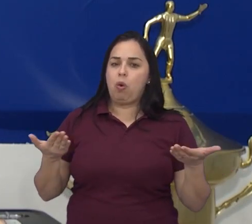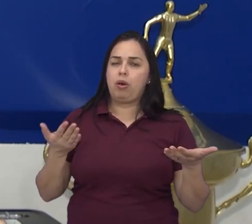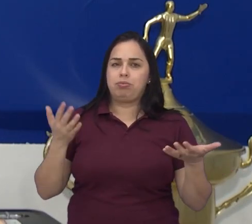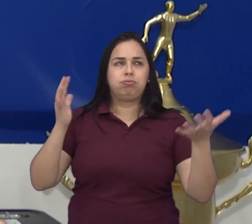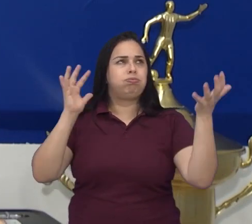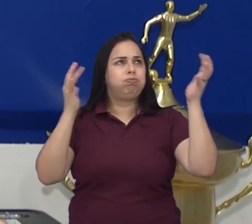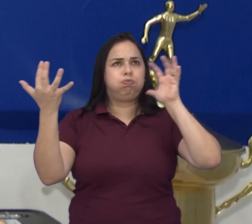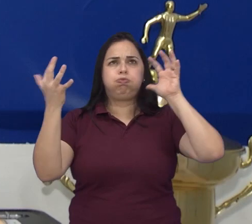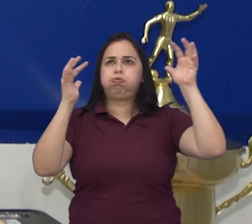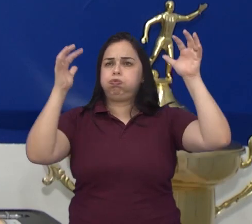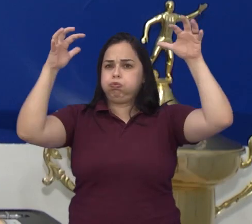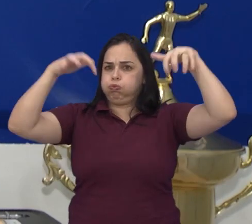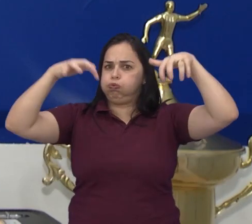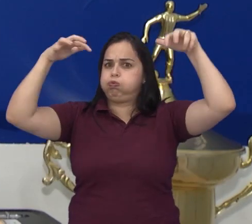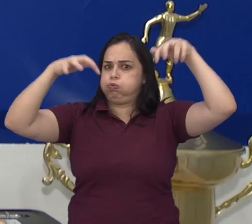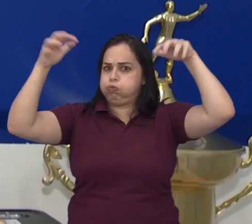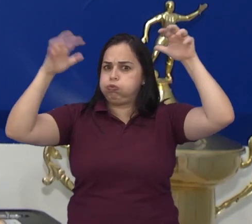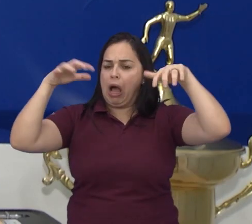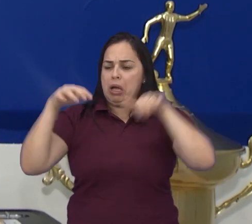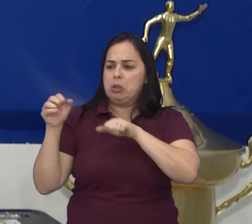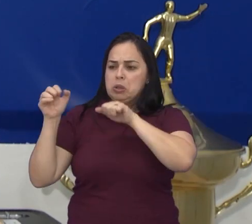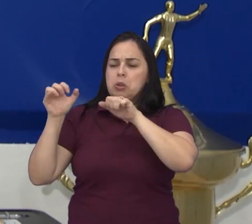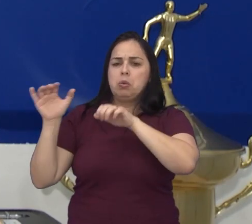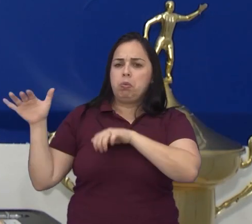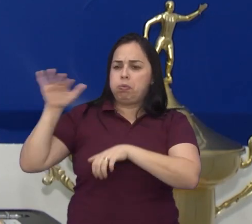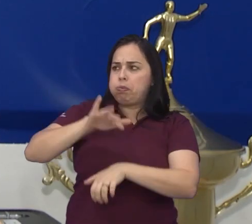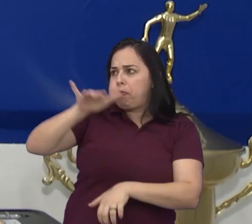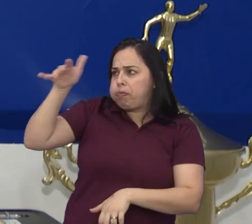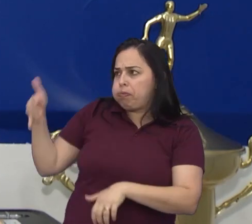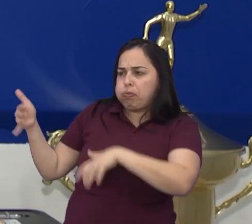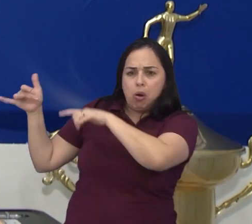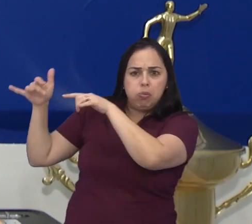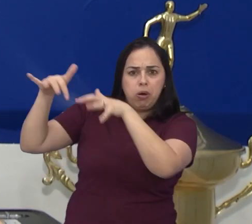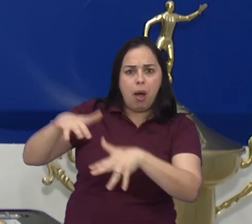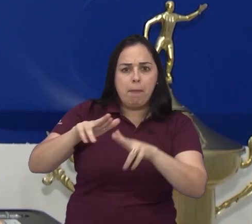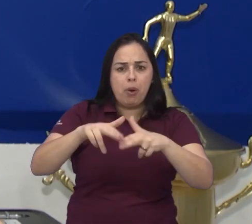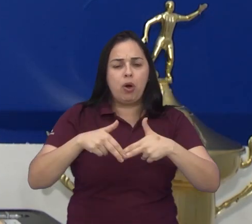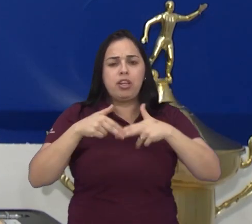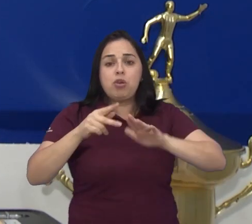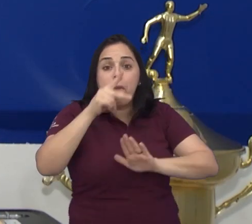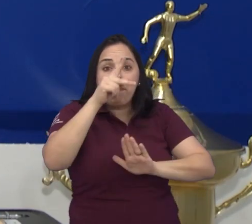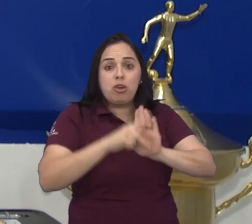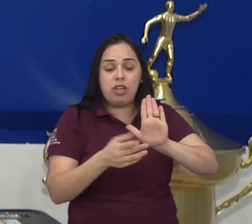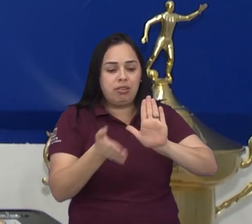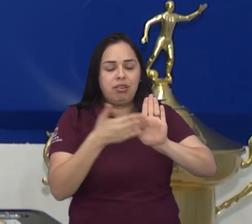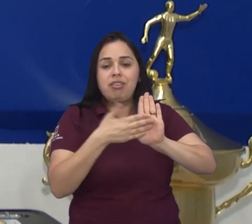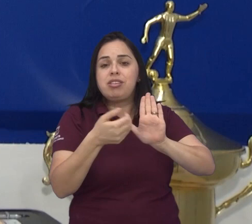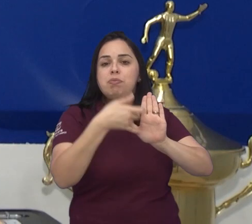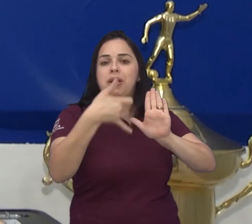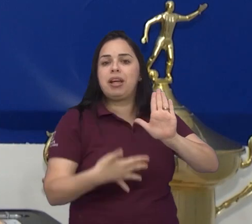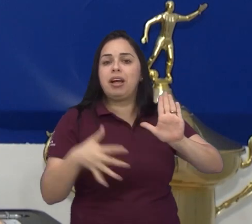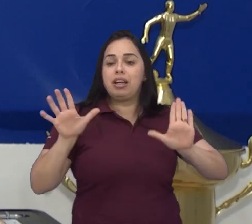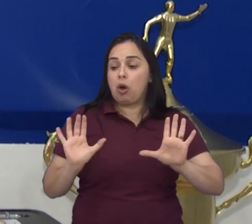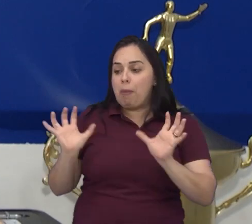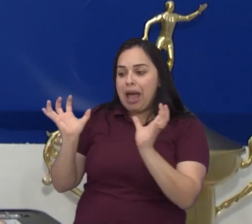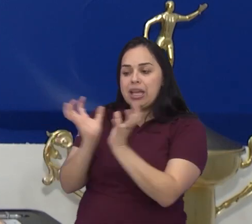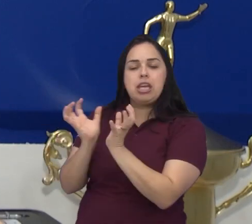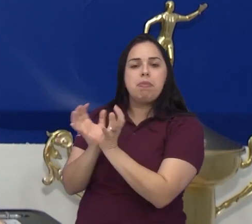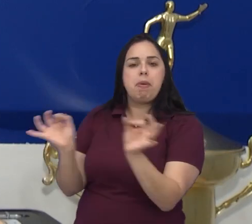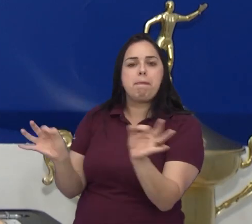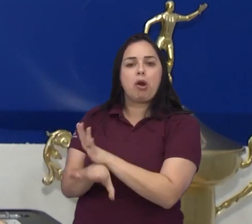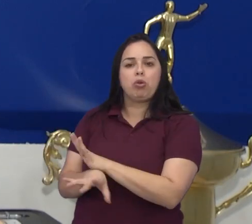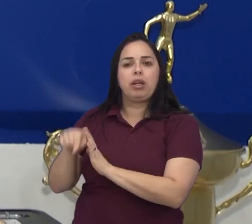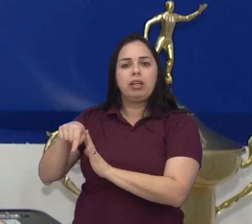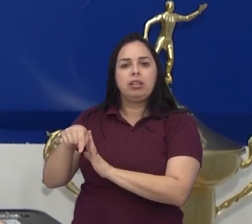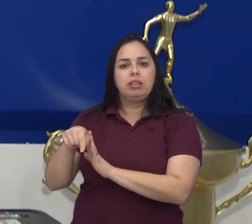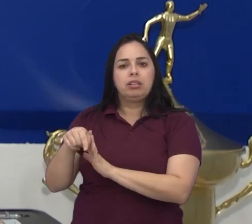Estamos tendo várias catástrofes, né? Então, o objetivo desse projeto é ter uma equipe preparada, né? A gente